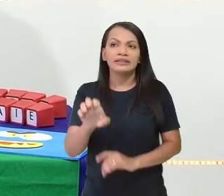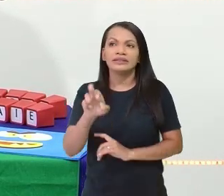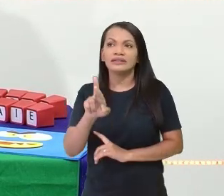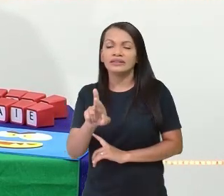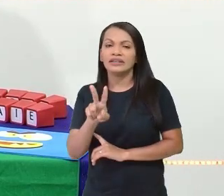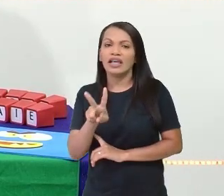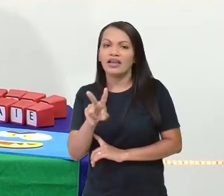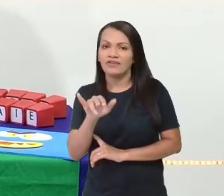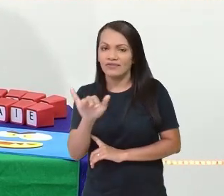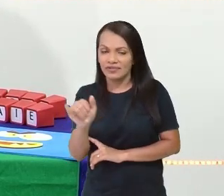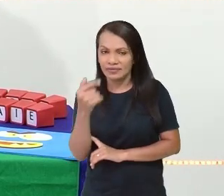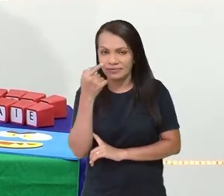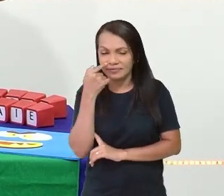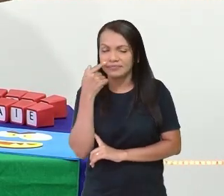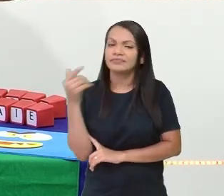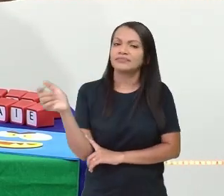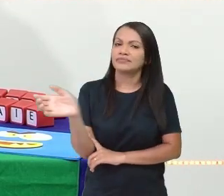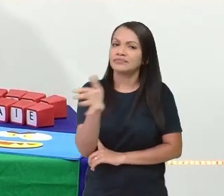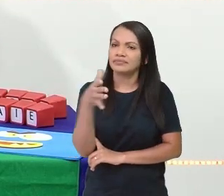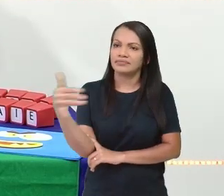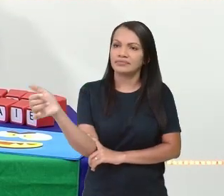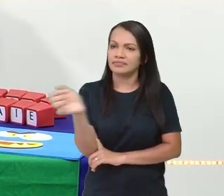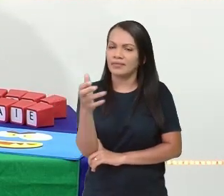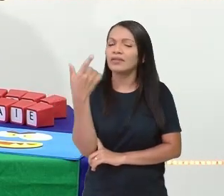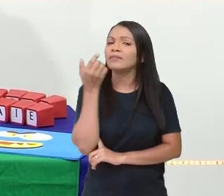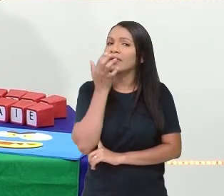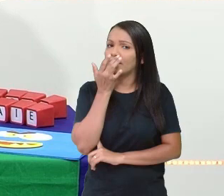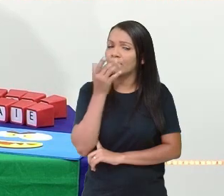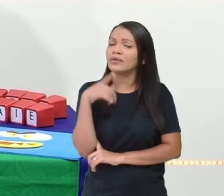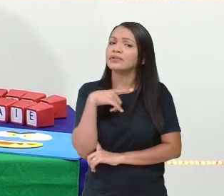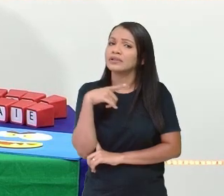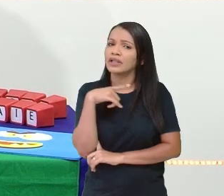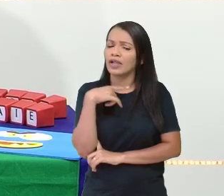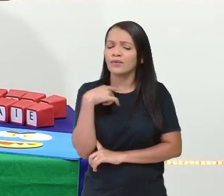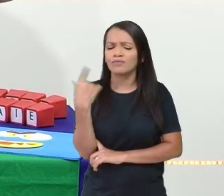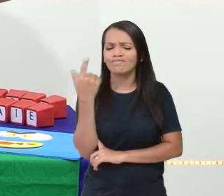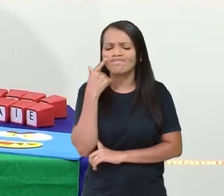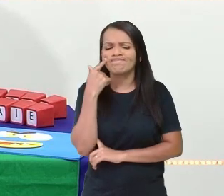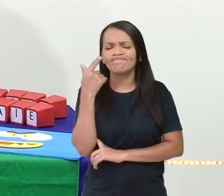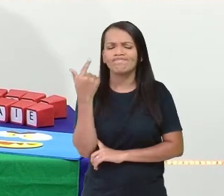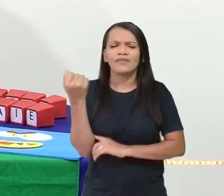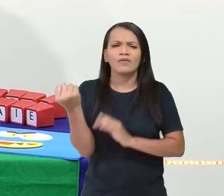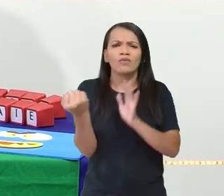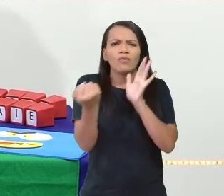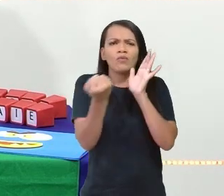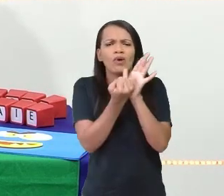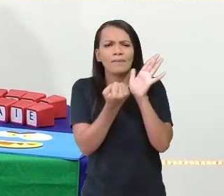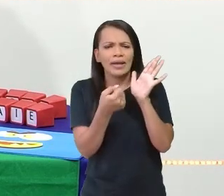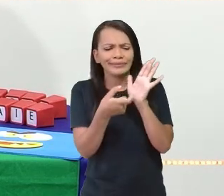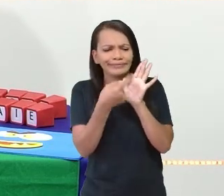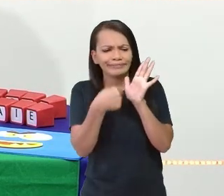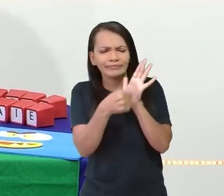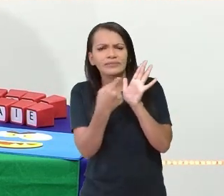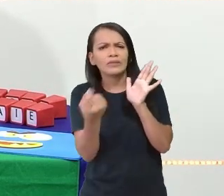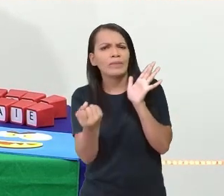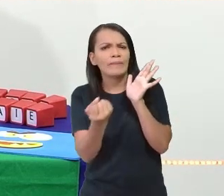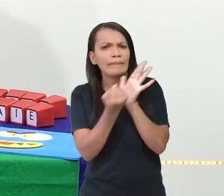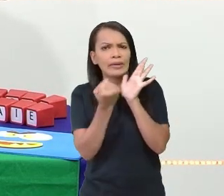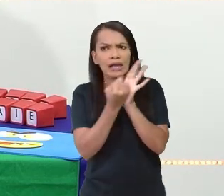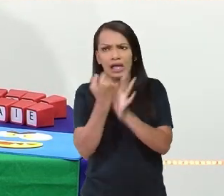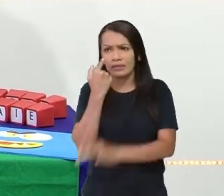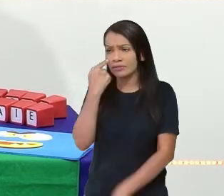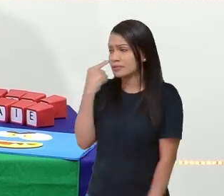as cores, né? E também tem seu símbolo. É, todas as bandeiras têm uma simbologia, né?